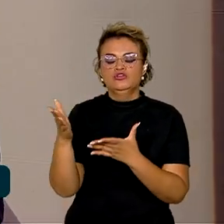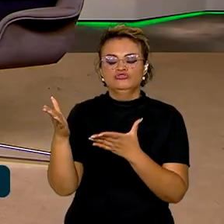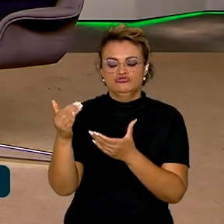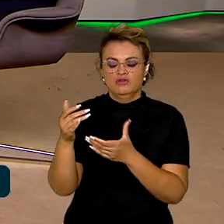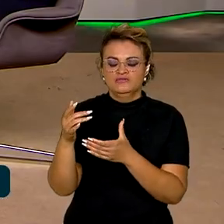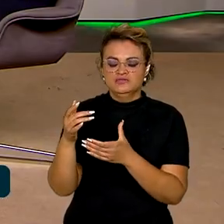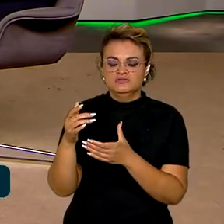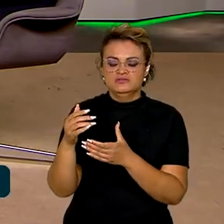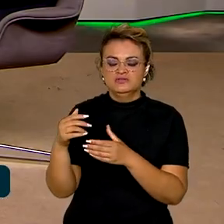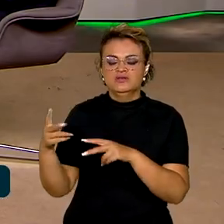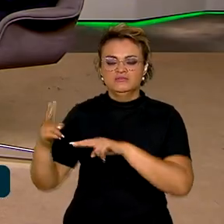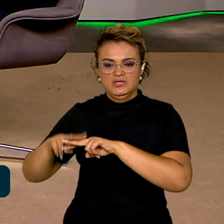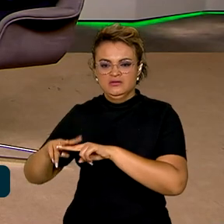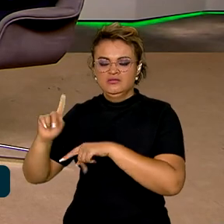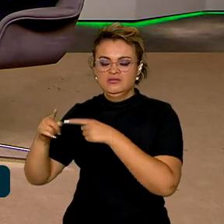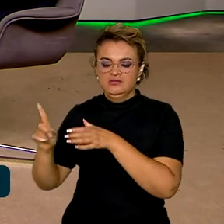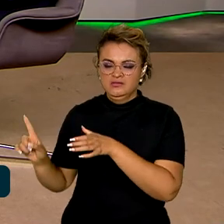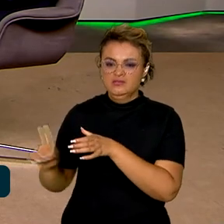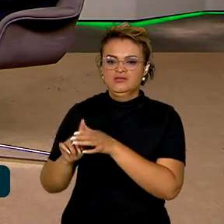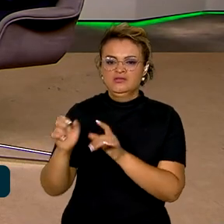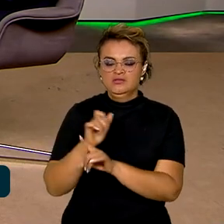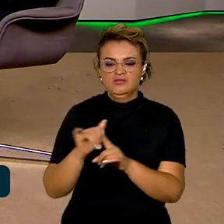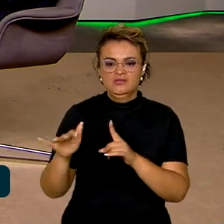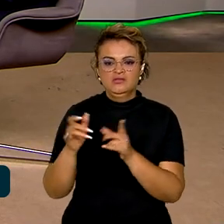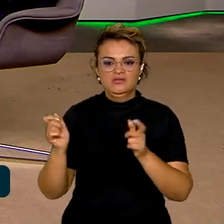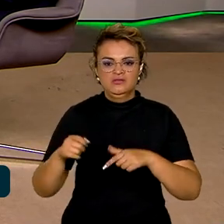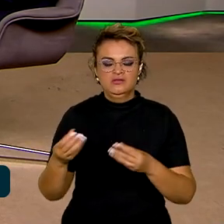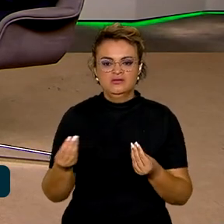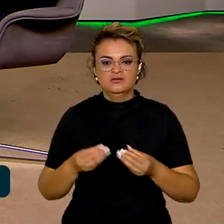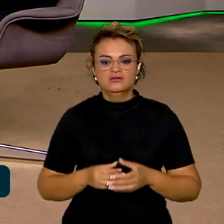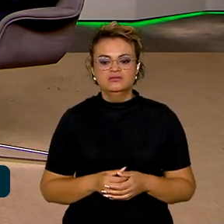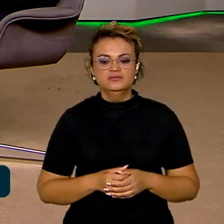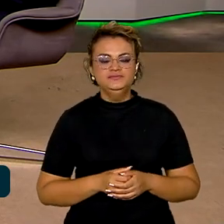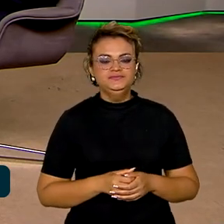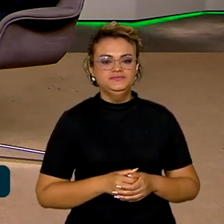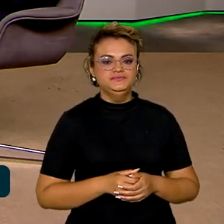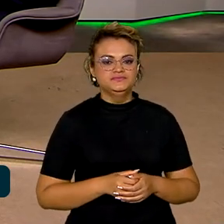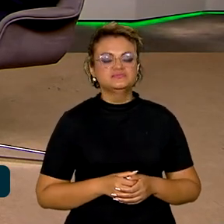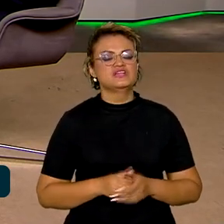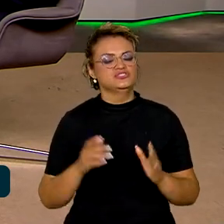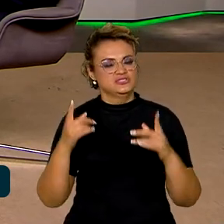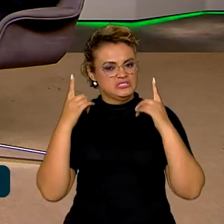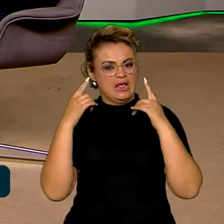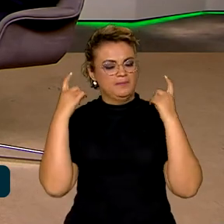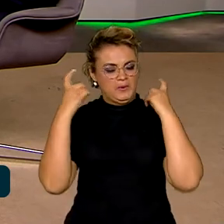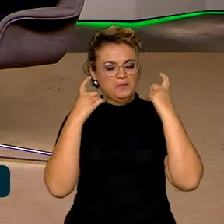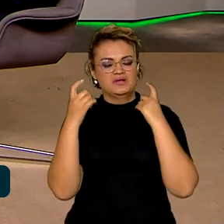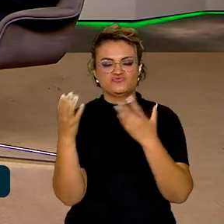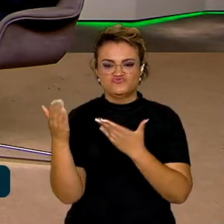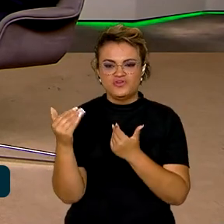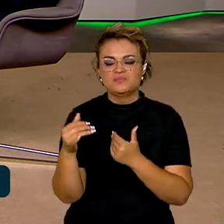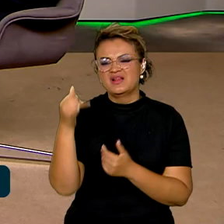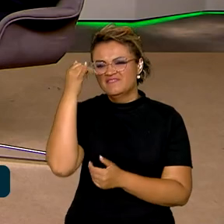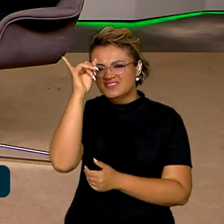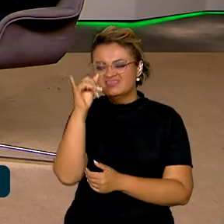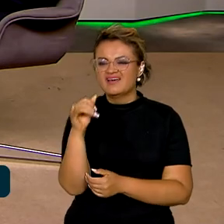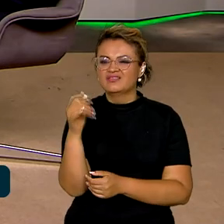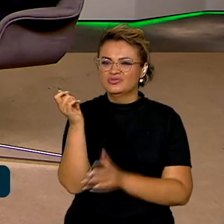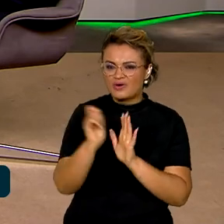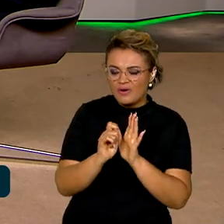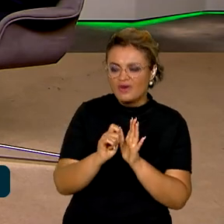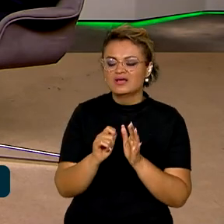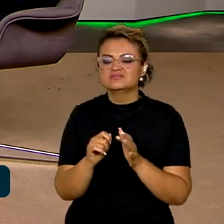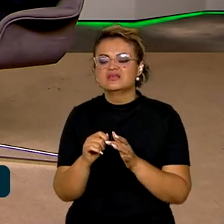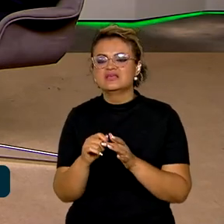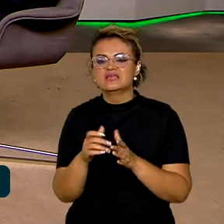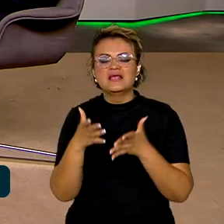que acabam sendo condenados. A gente tem uma grande preocupação em trabalhar com a juventude, tanto para prevenir o uso de drogas, como para